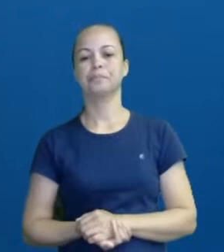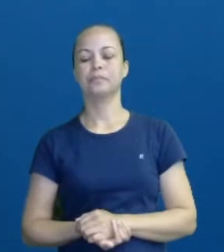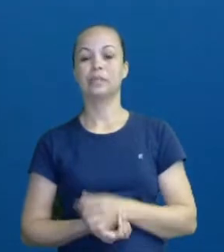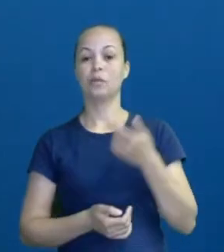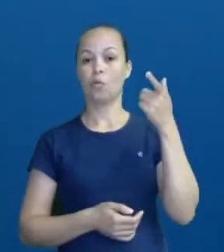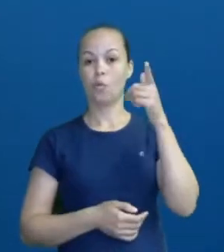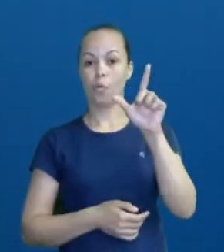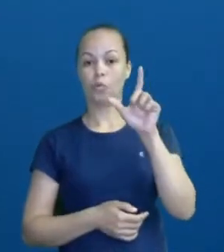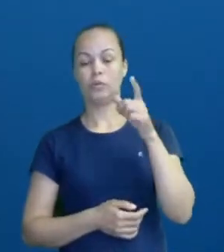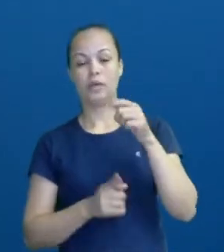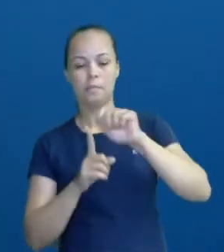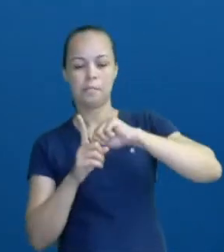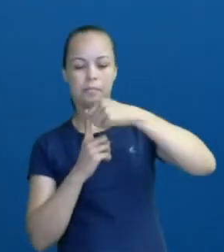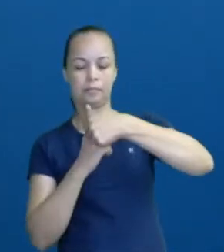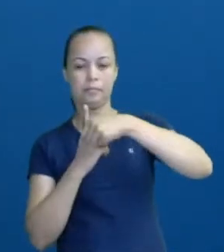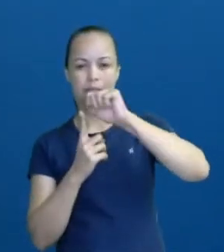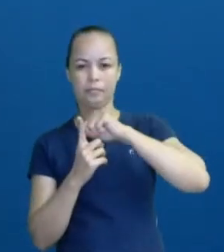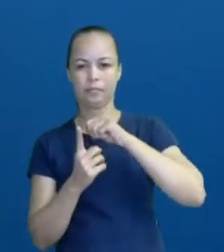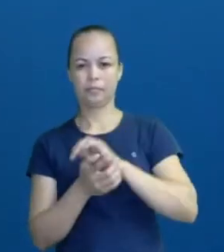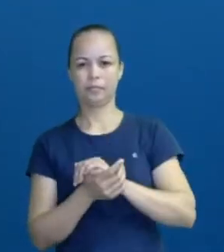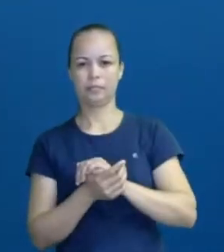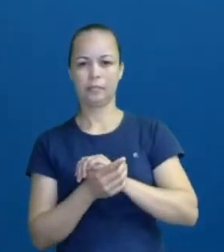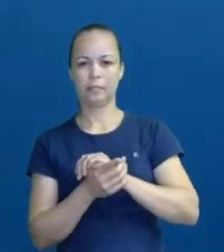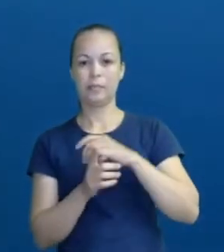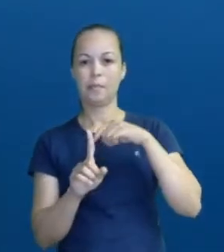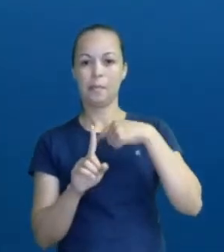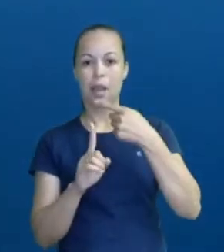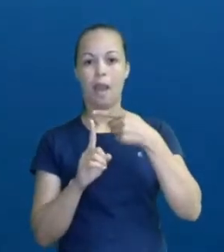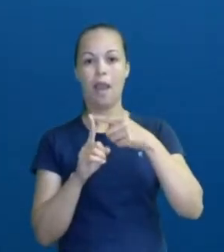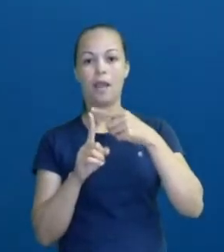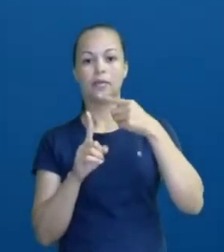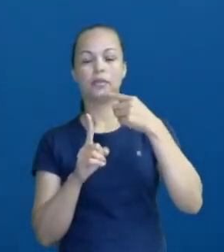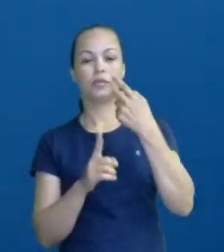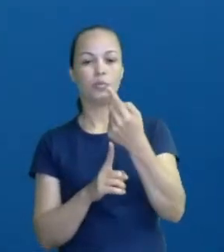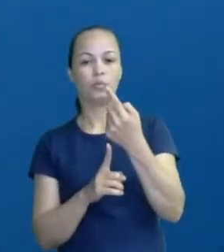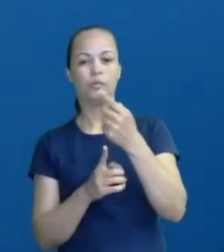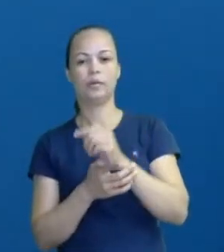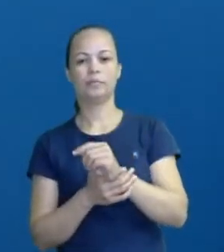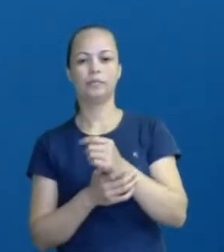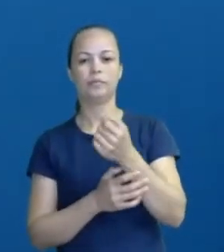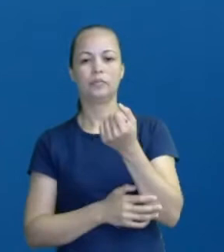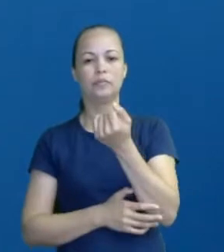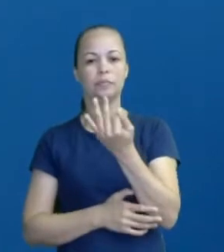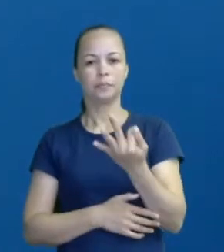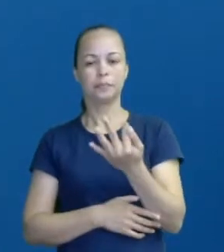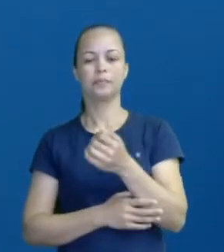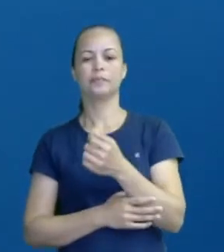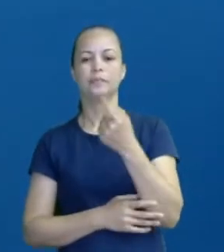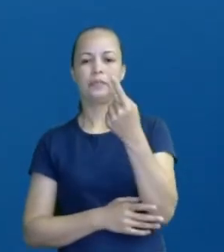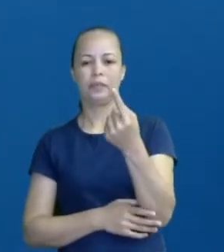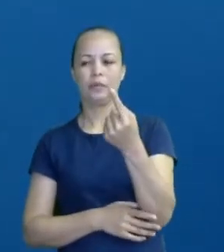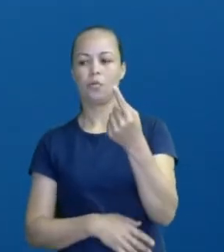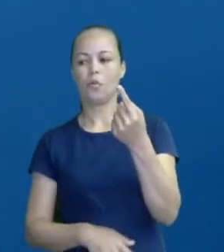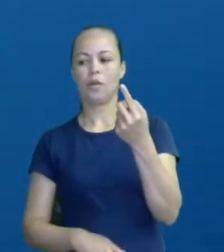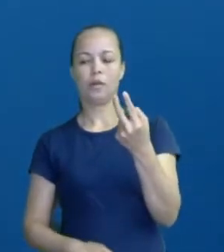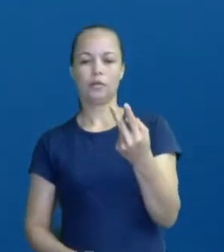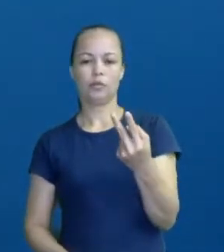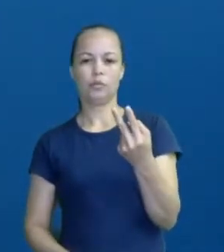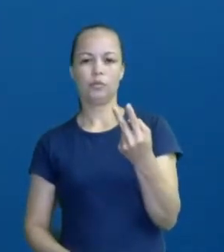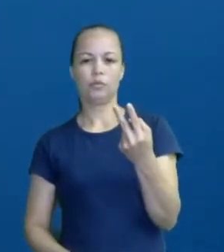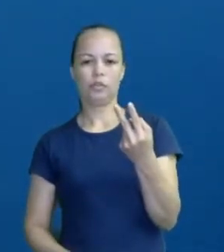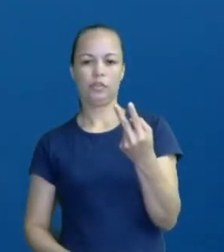Outra banana. Mais uma, vamos contar. 1,